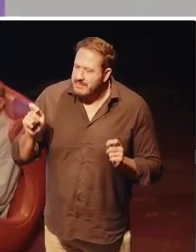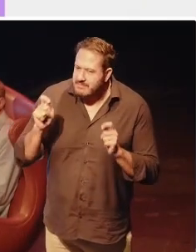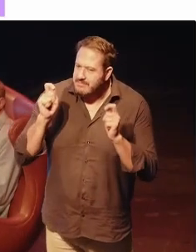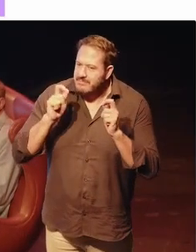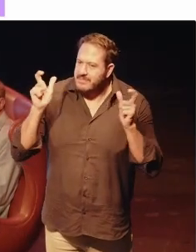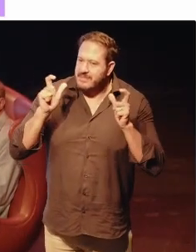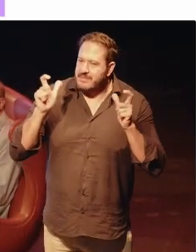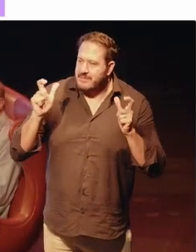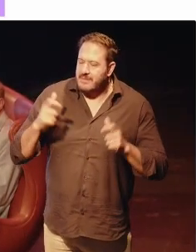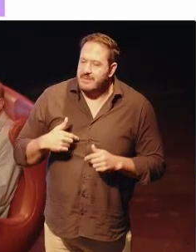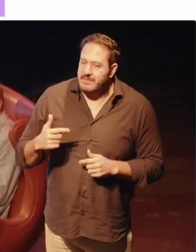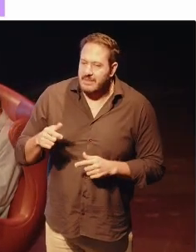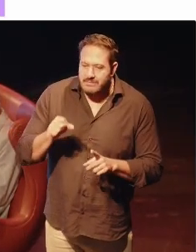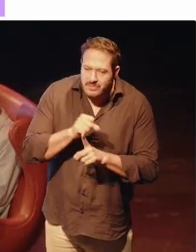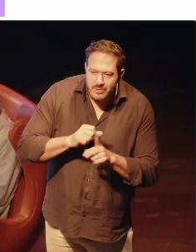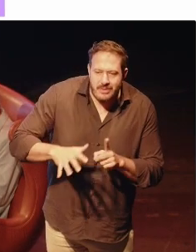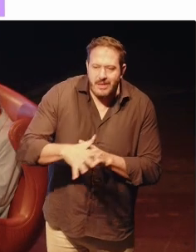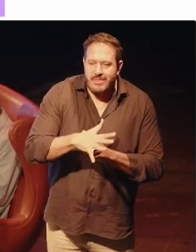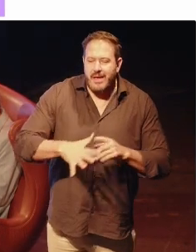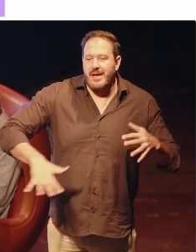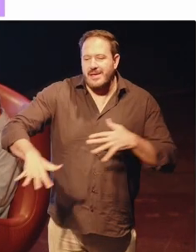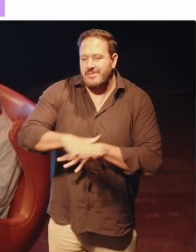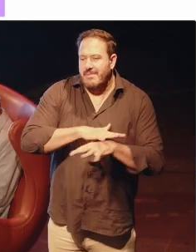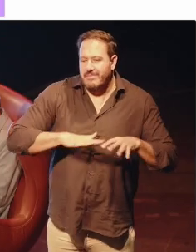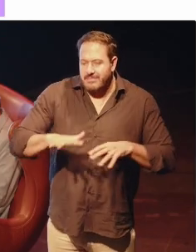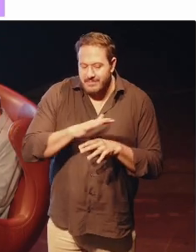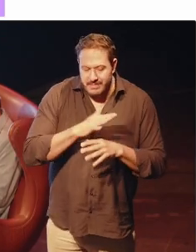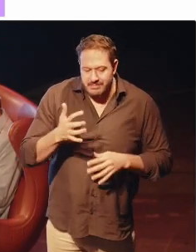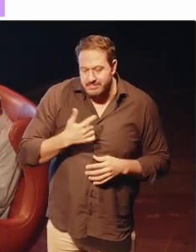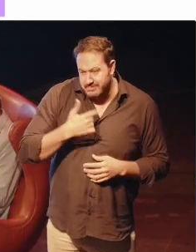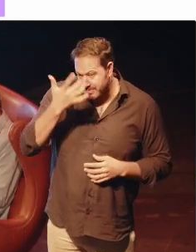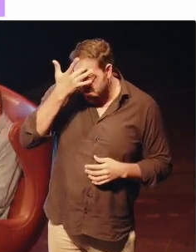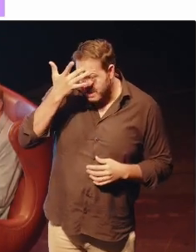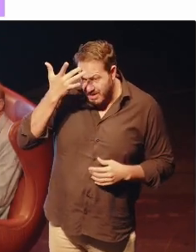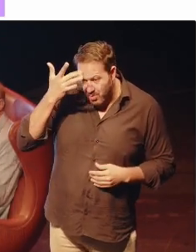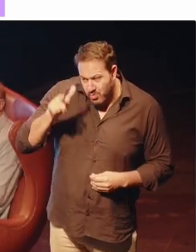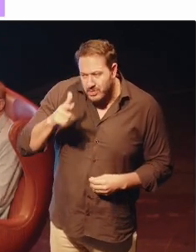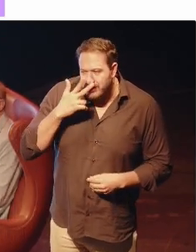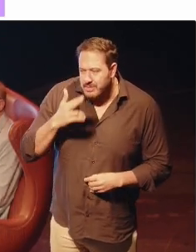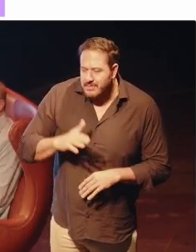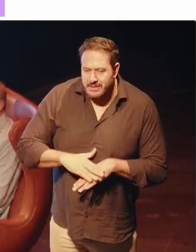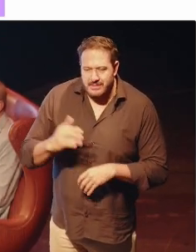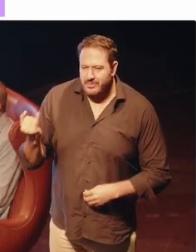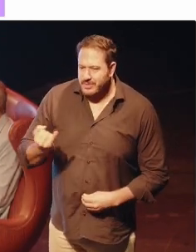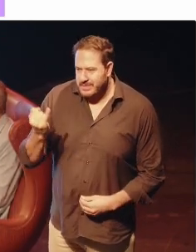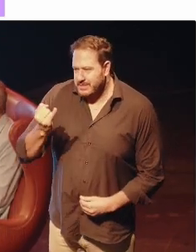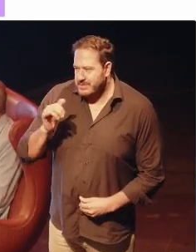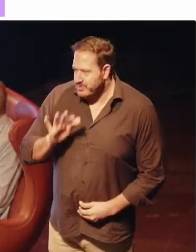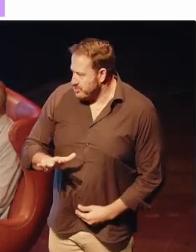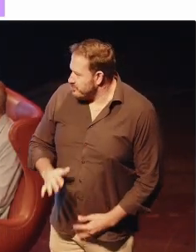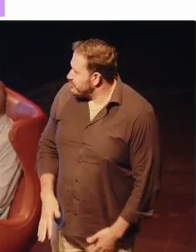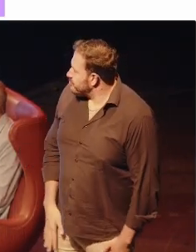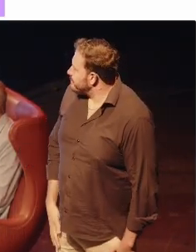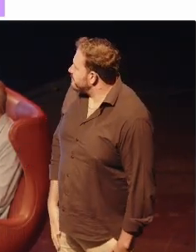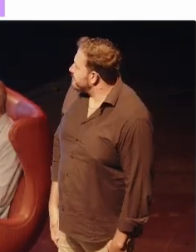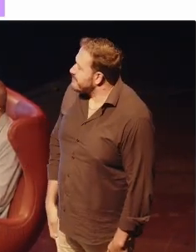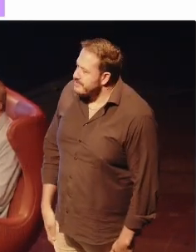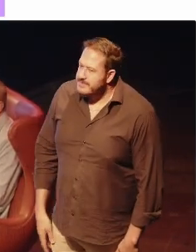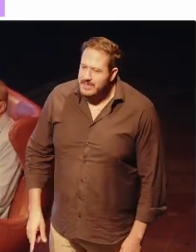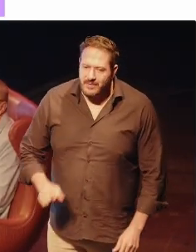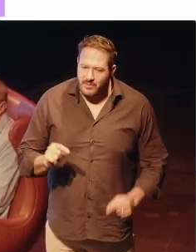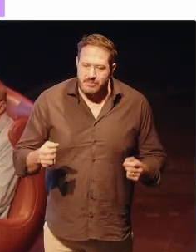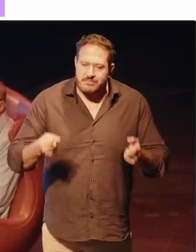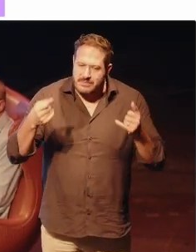despertando a sociedade para a saúde cerebral, né? Eu acho que é o mais importante de tudo. Então, eu vou falar